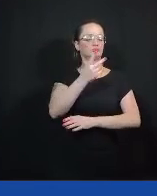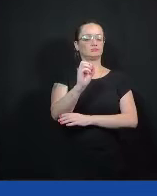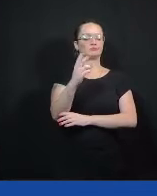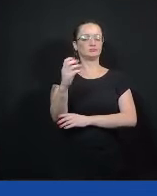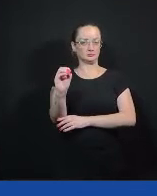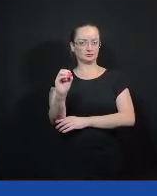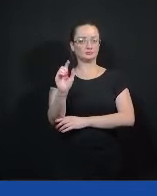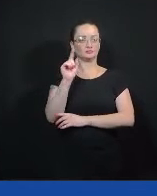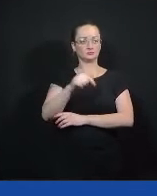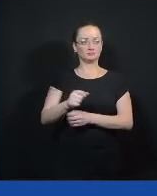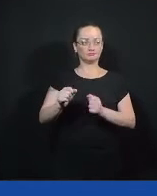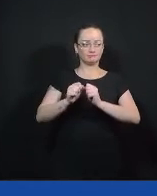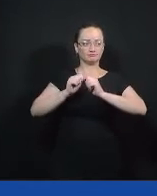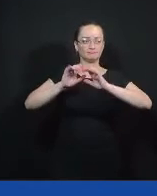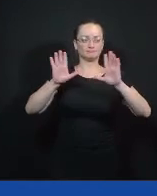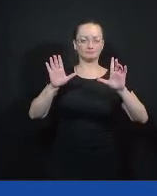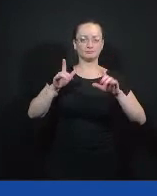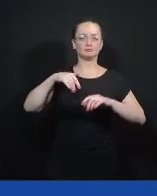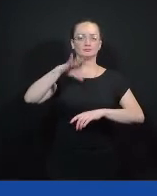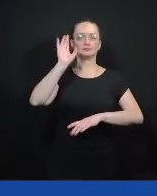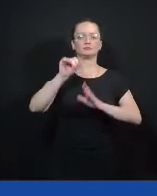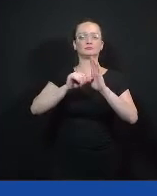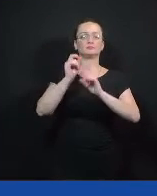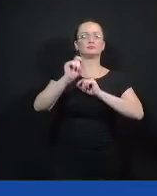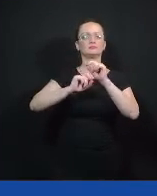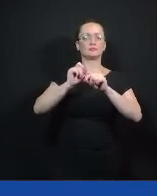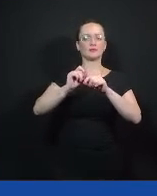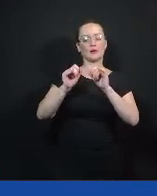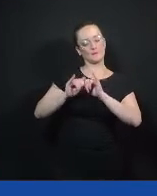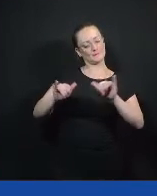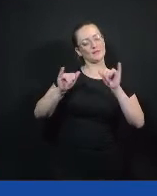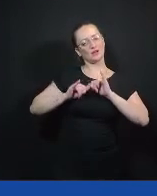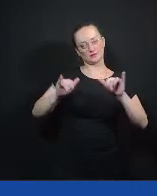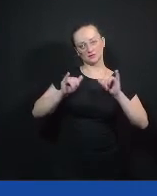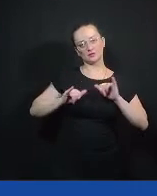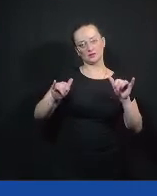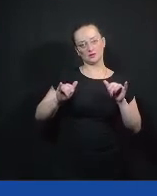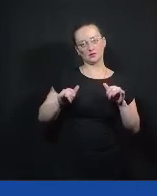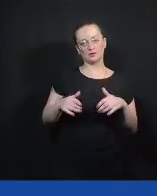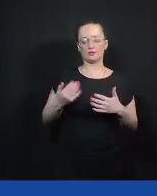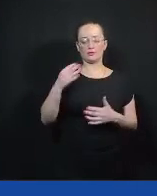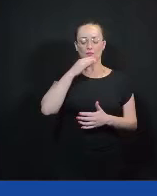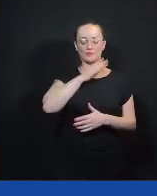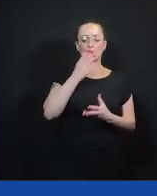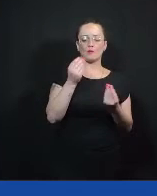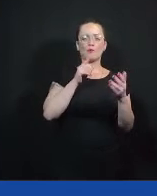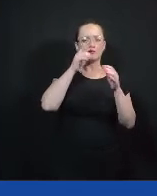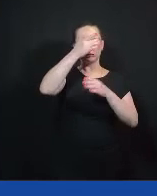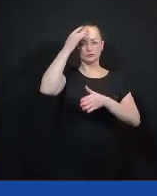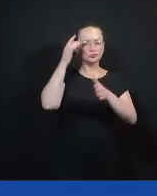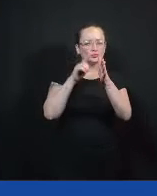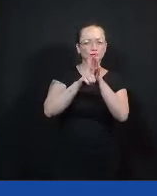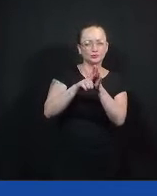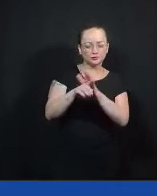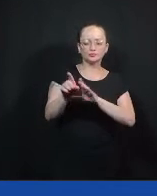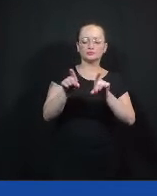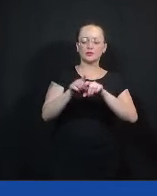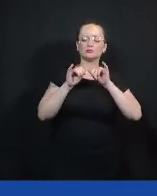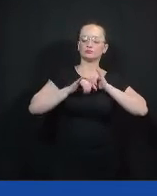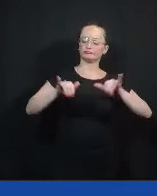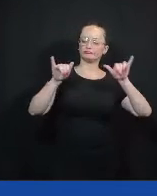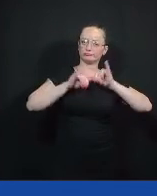2020 e isso veio à tona primeiro pela imprensa, claro, uma série de pesquisadores